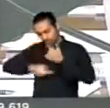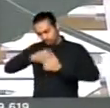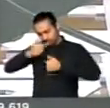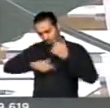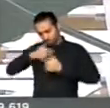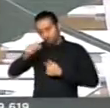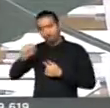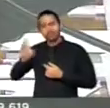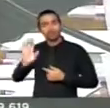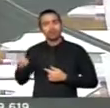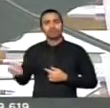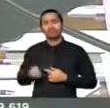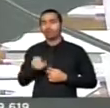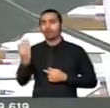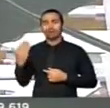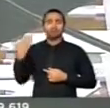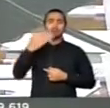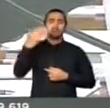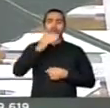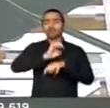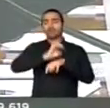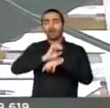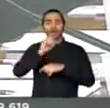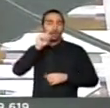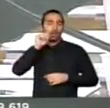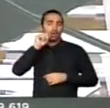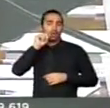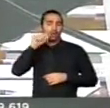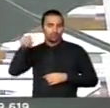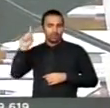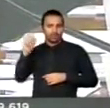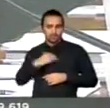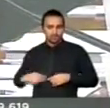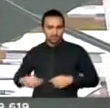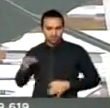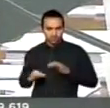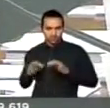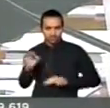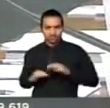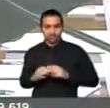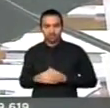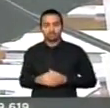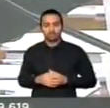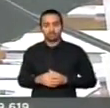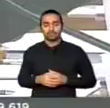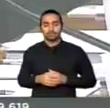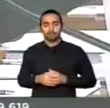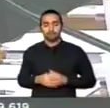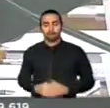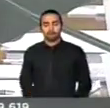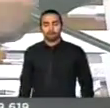por diversas vezes ao estado de Alagoas, enquanto ministro da Justiça,